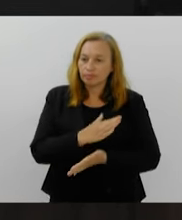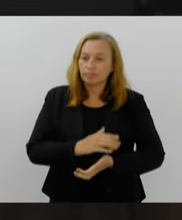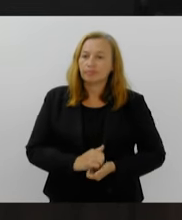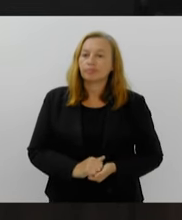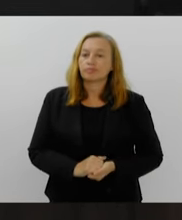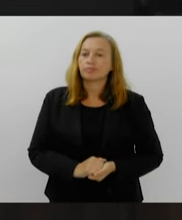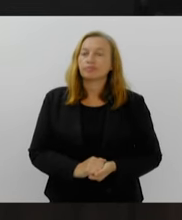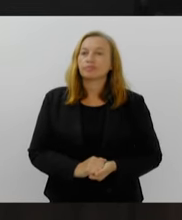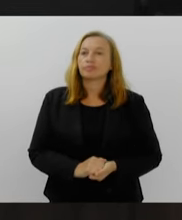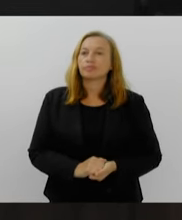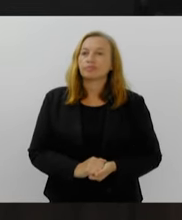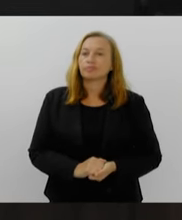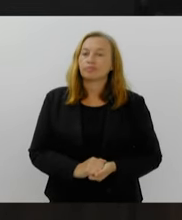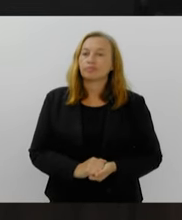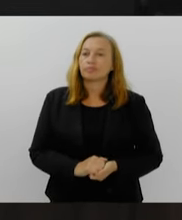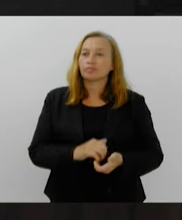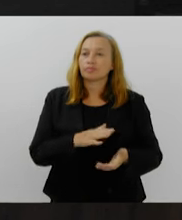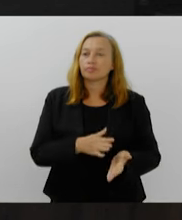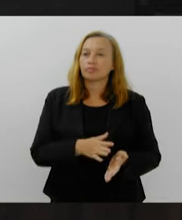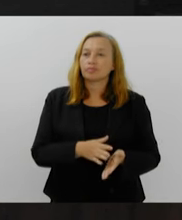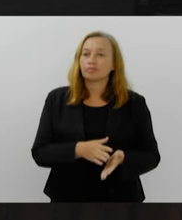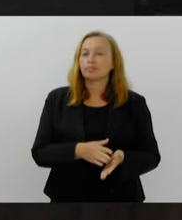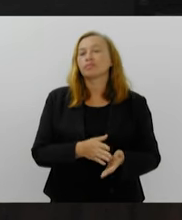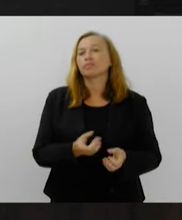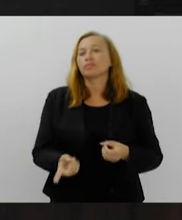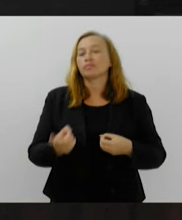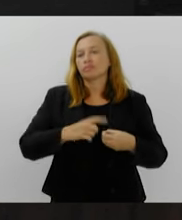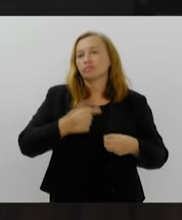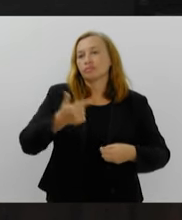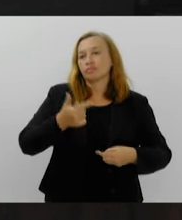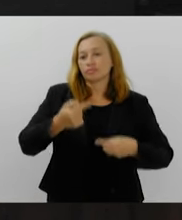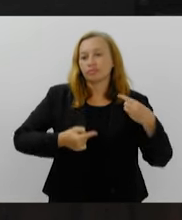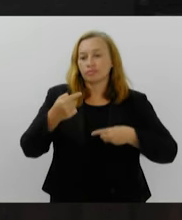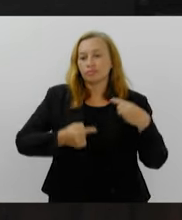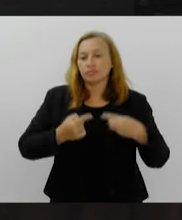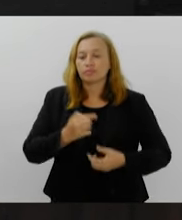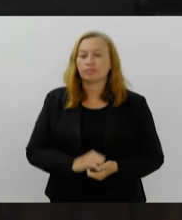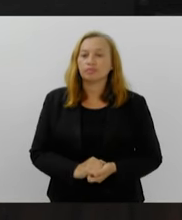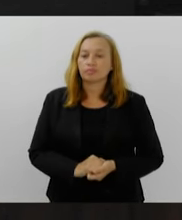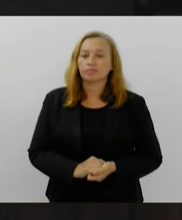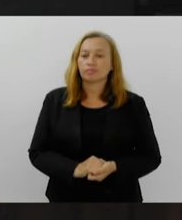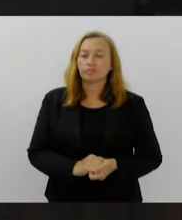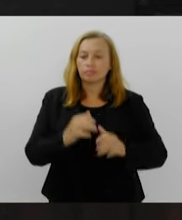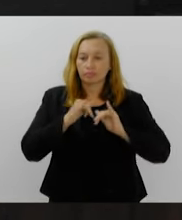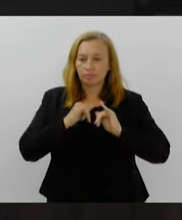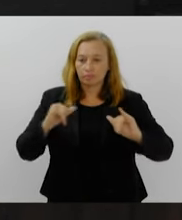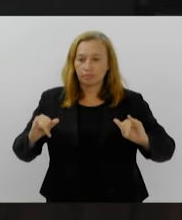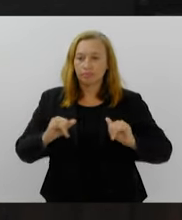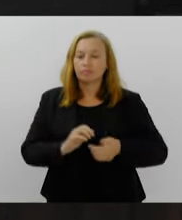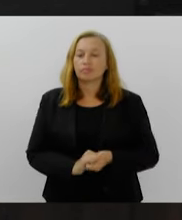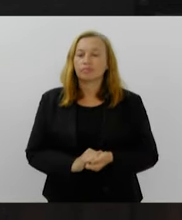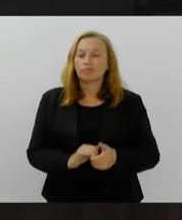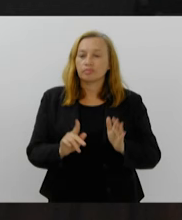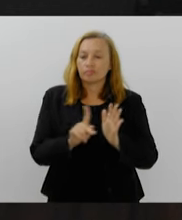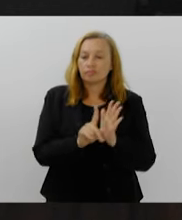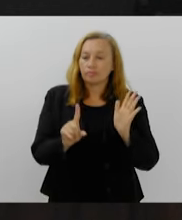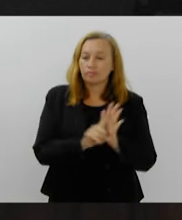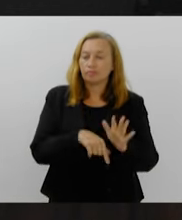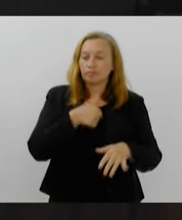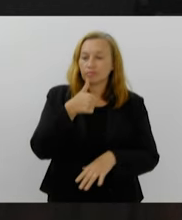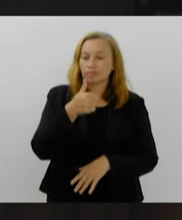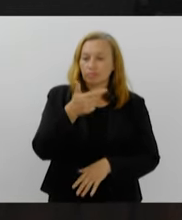aprovado vai a redação do vencido para segunda discussão anuncio projeto de lei